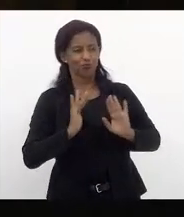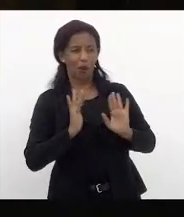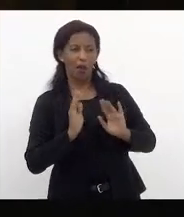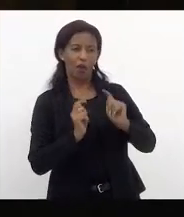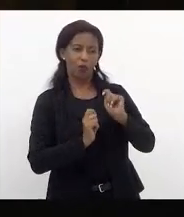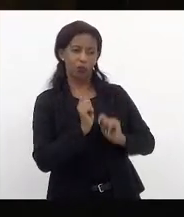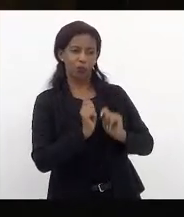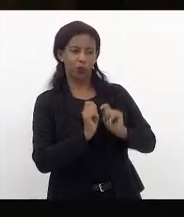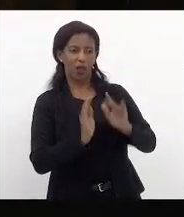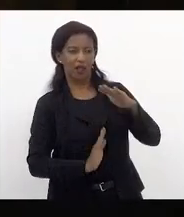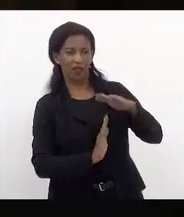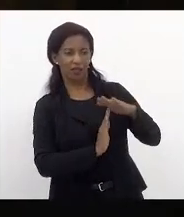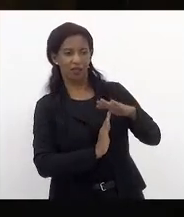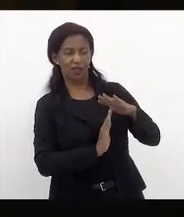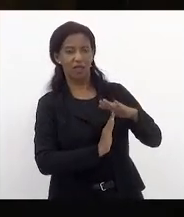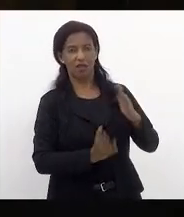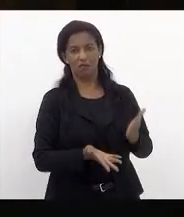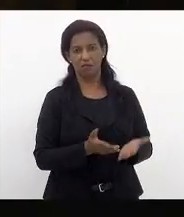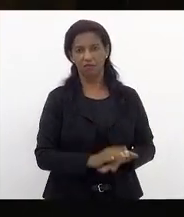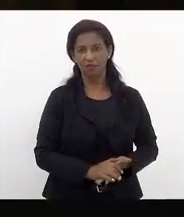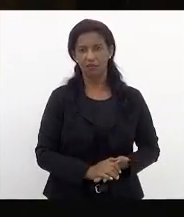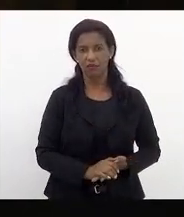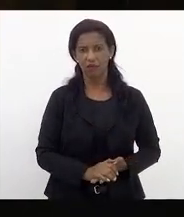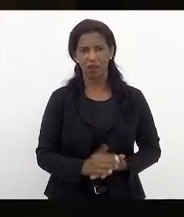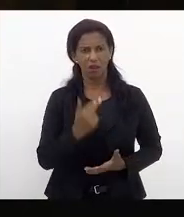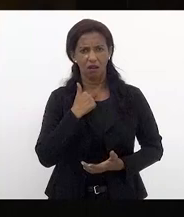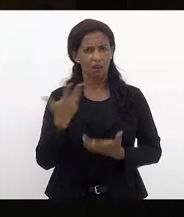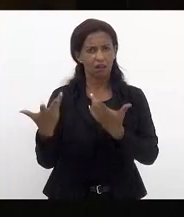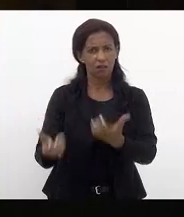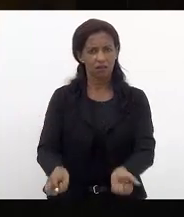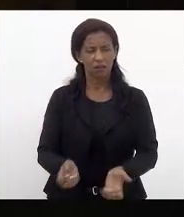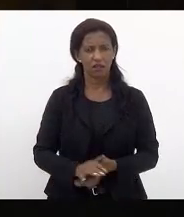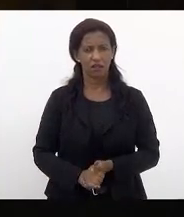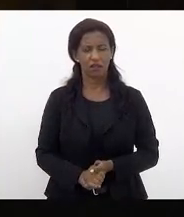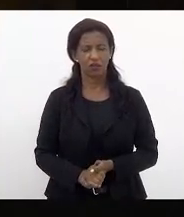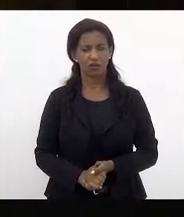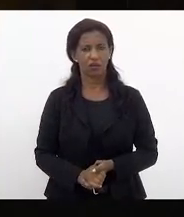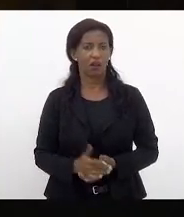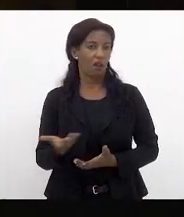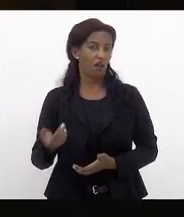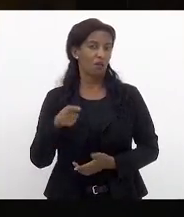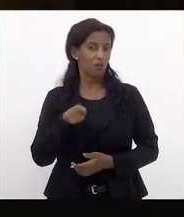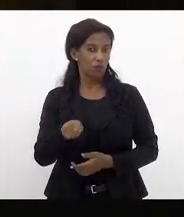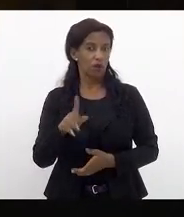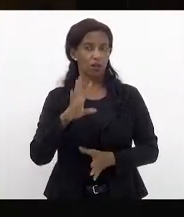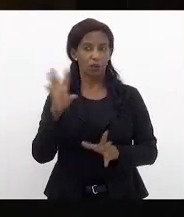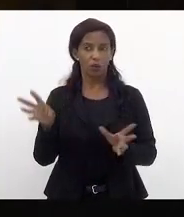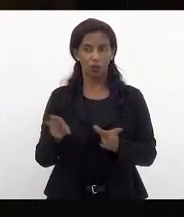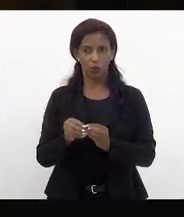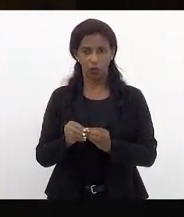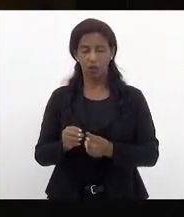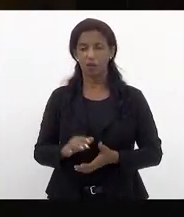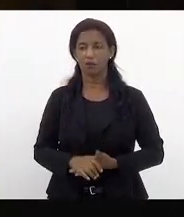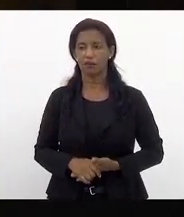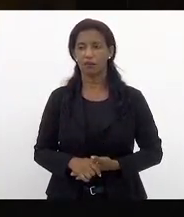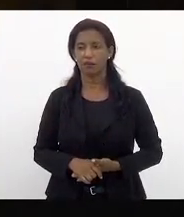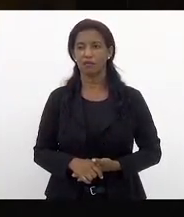Vamos colocar um teto de gastos aqui. Isso é inadmissível. Então, acho que, para ir também concluindo, porque, obviamente,